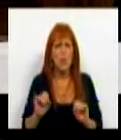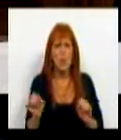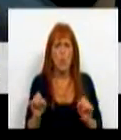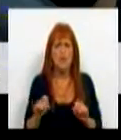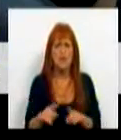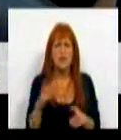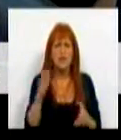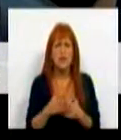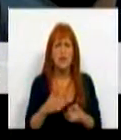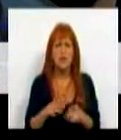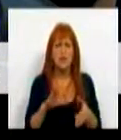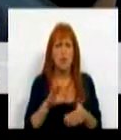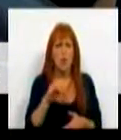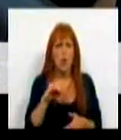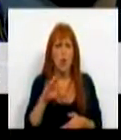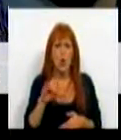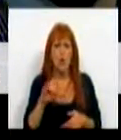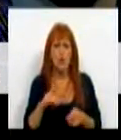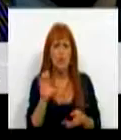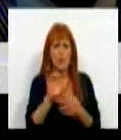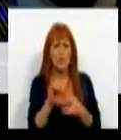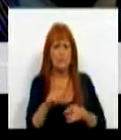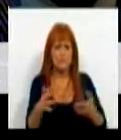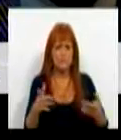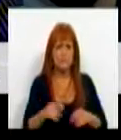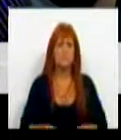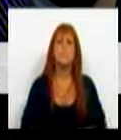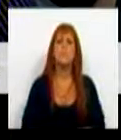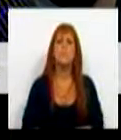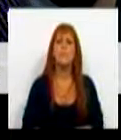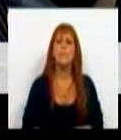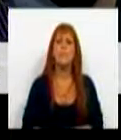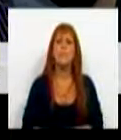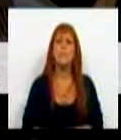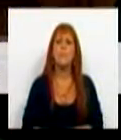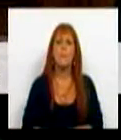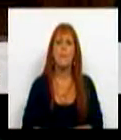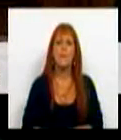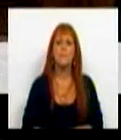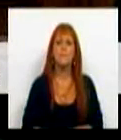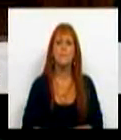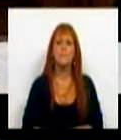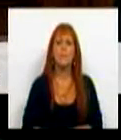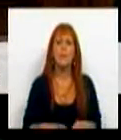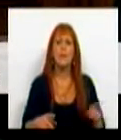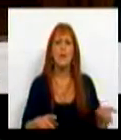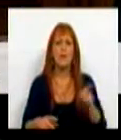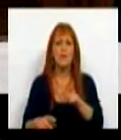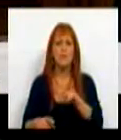tem apenas cocos e tem capital e, portanto, por parte do Estado.